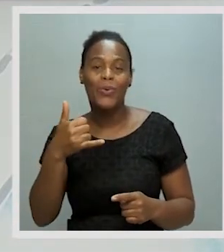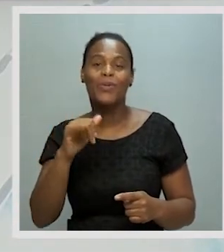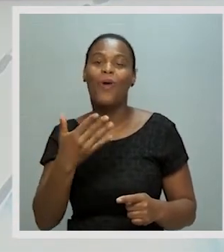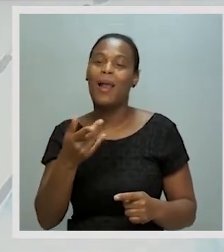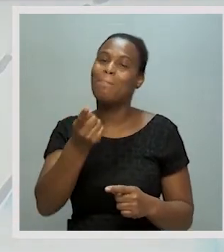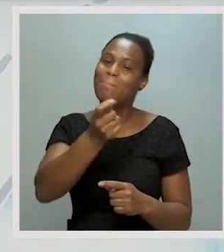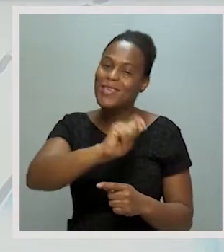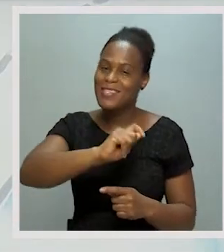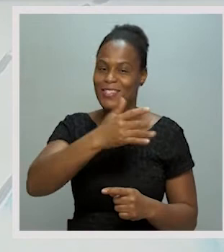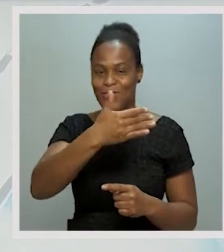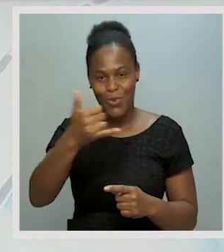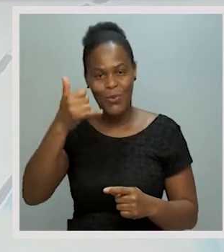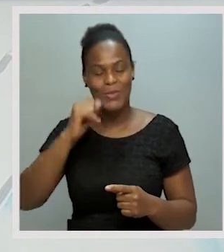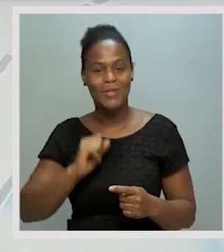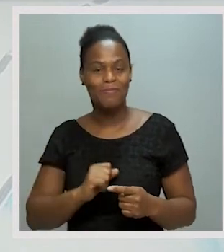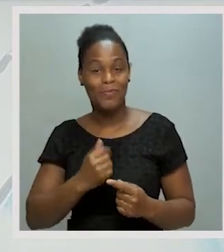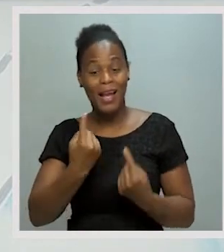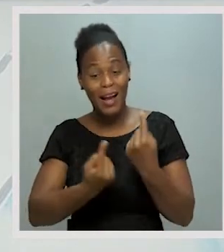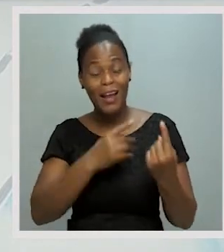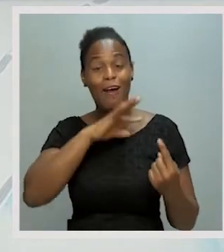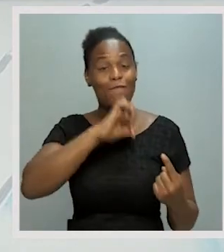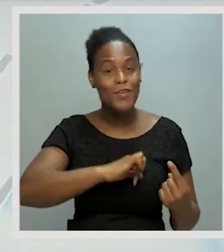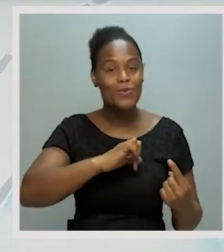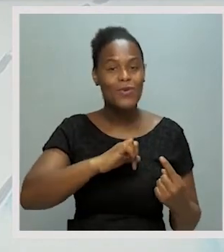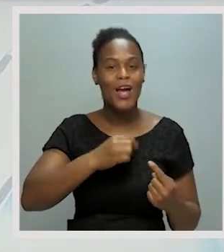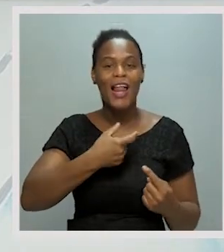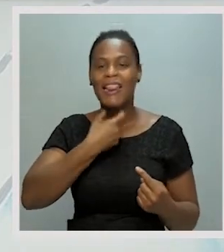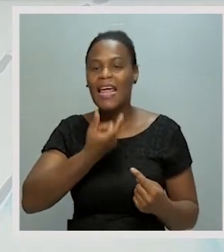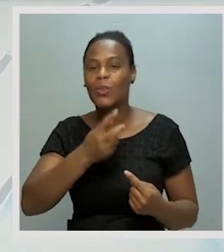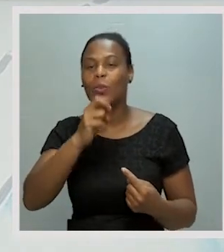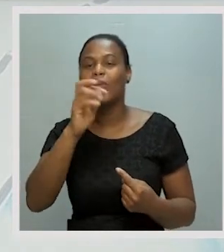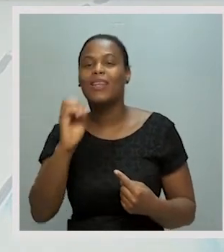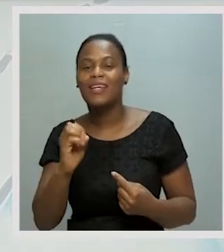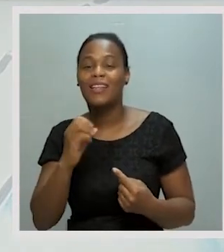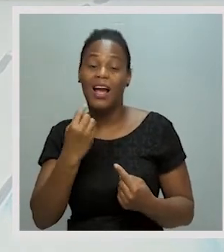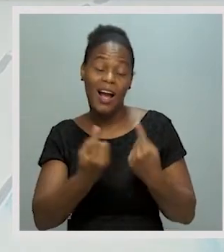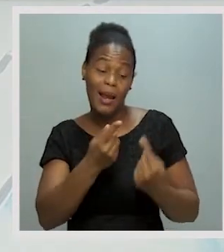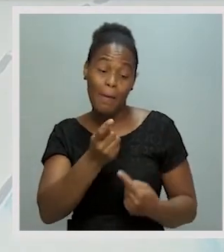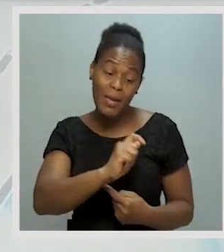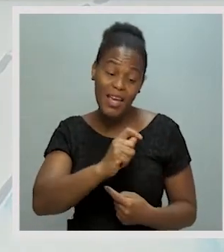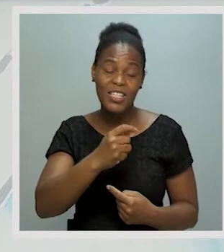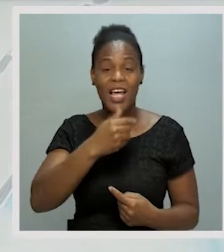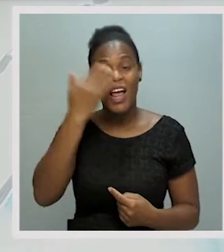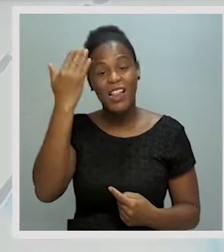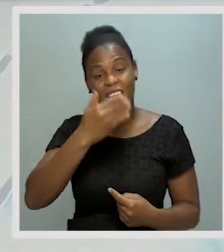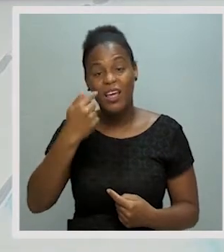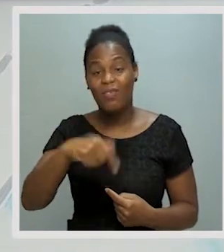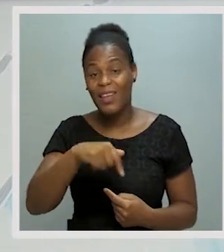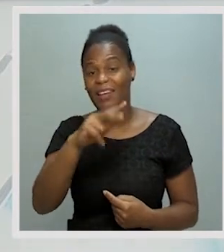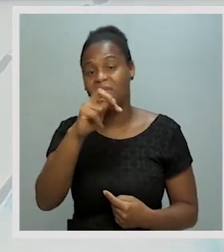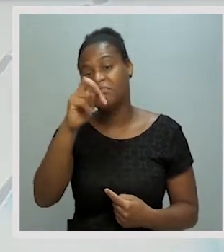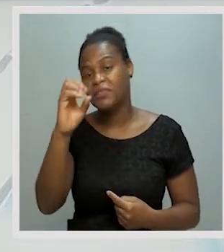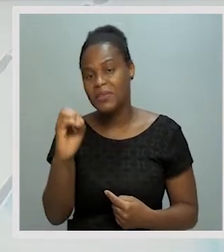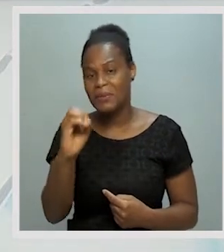filhos. 12 meses. De cada filho, 30 netos. Estamos a falar, cada mês tem